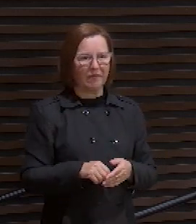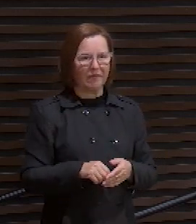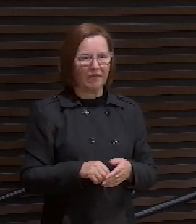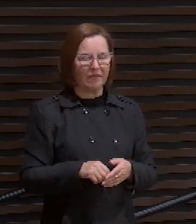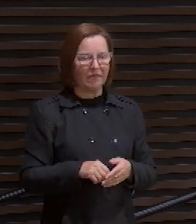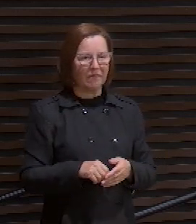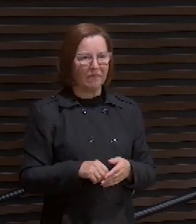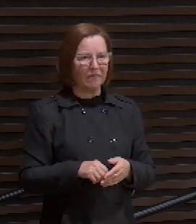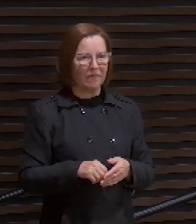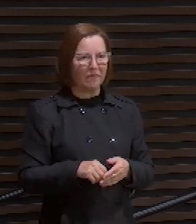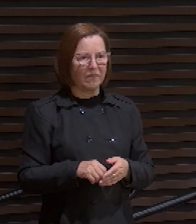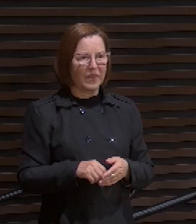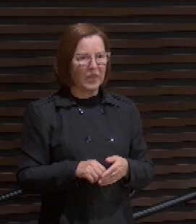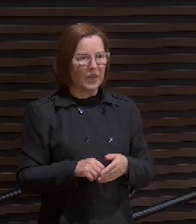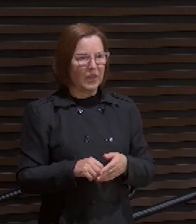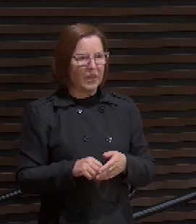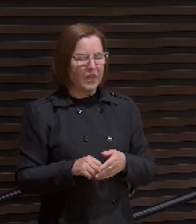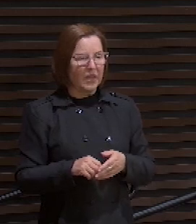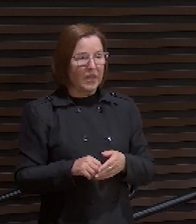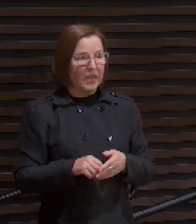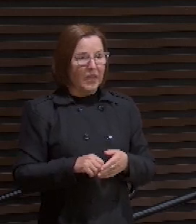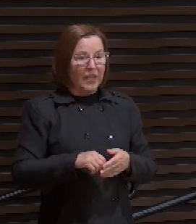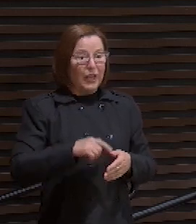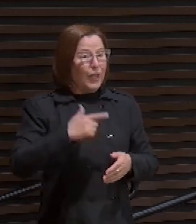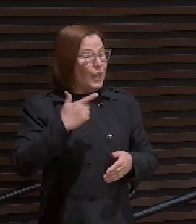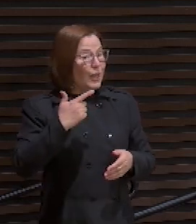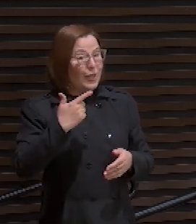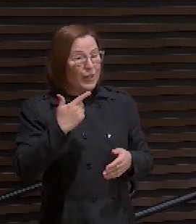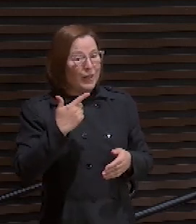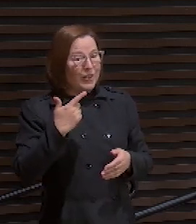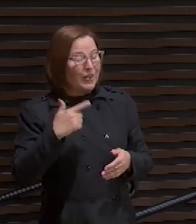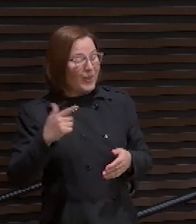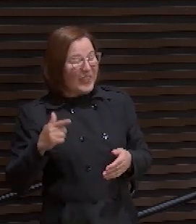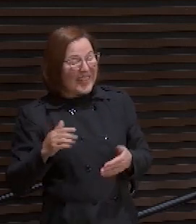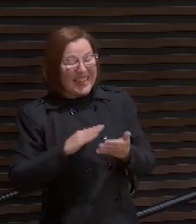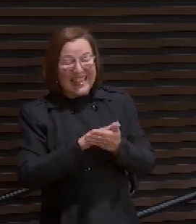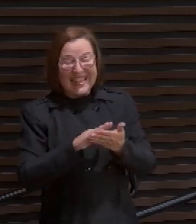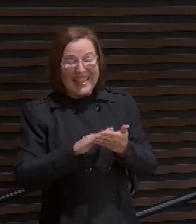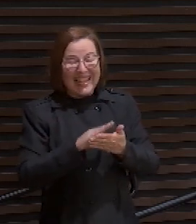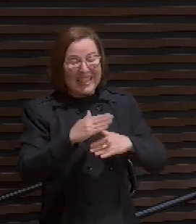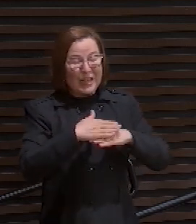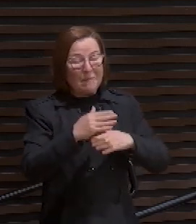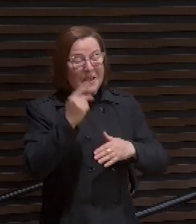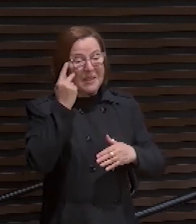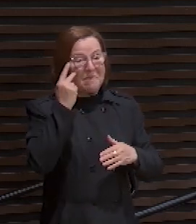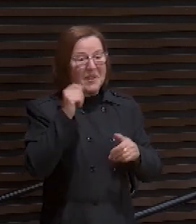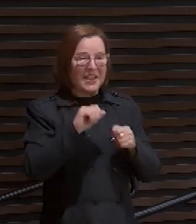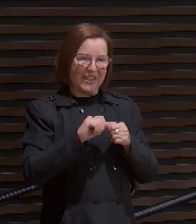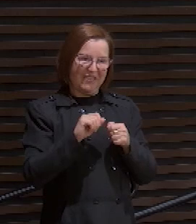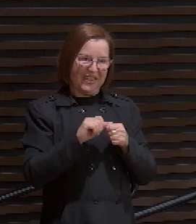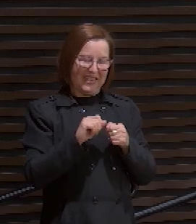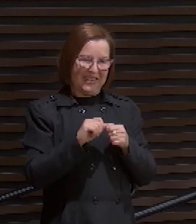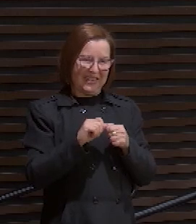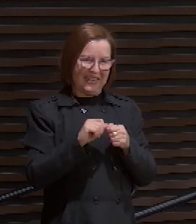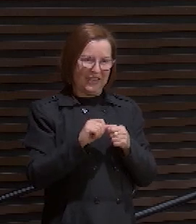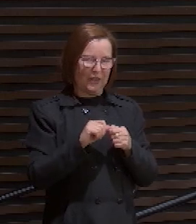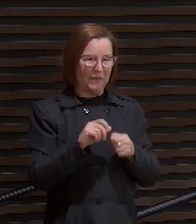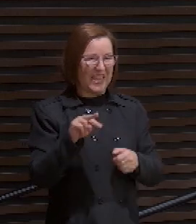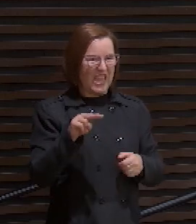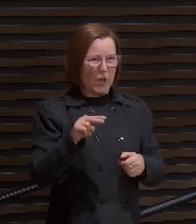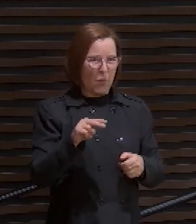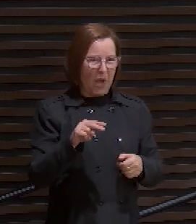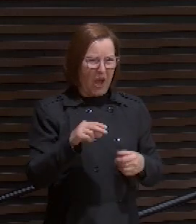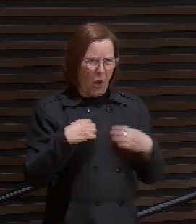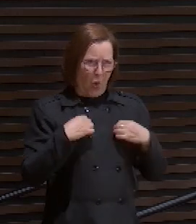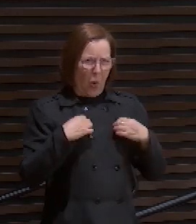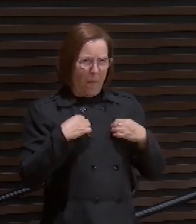como é que se chama, chulear a costura da roupa, fazer um ajeitamento. Você sabe o que é